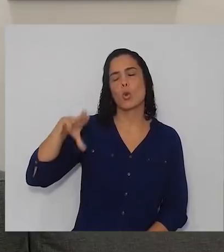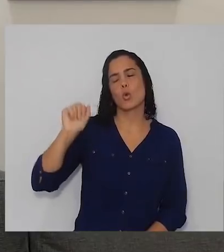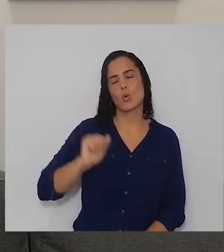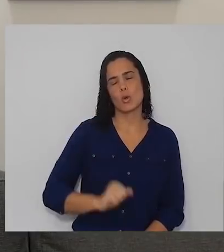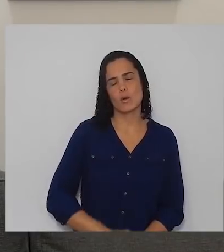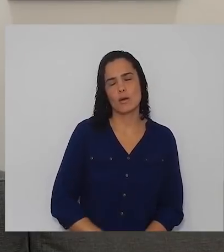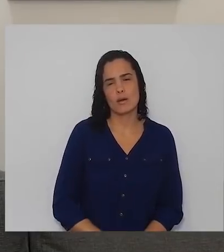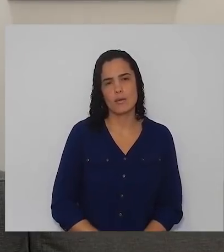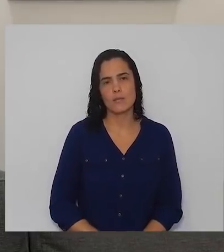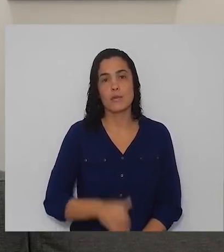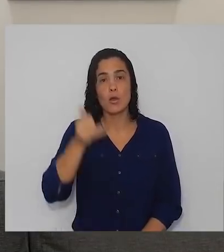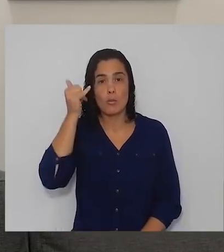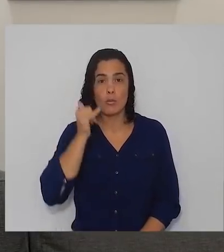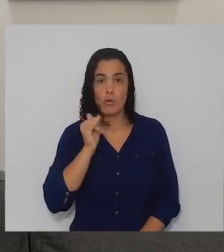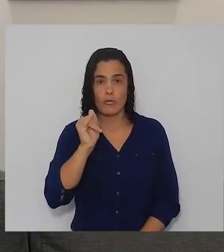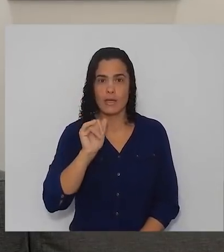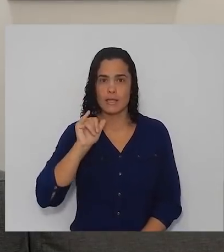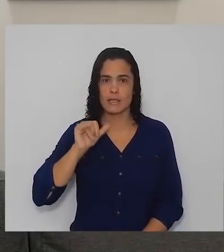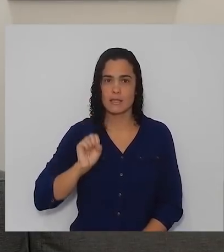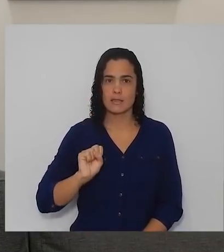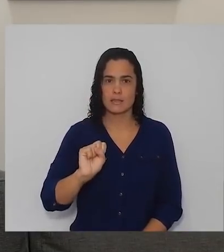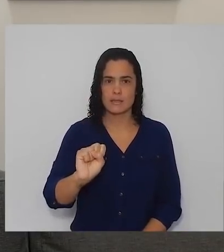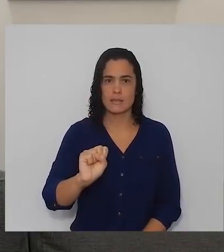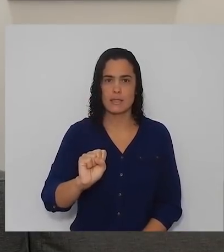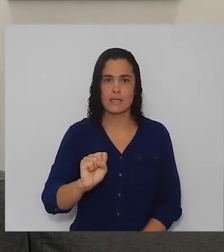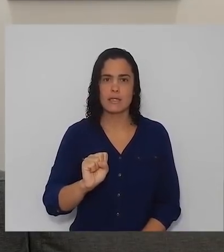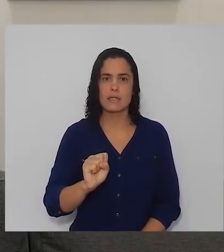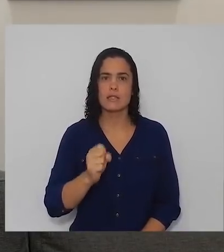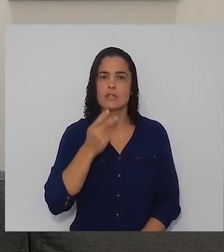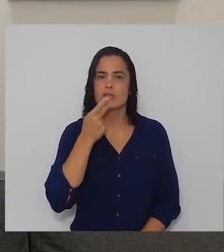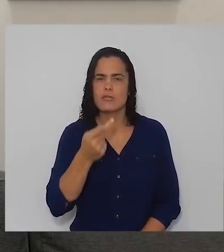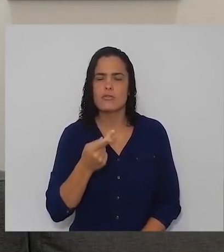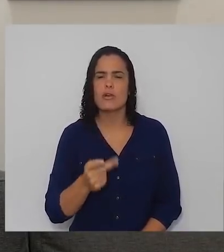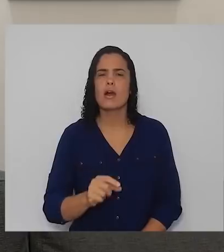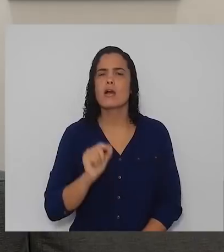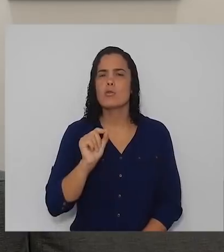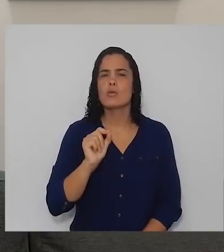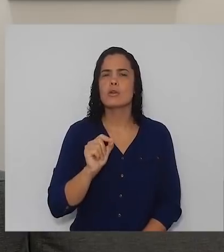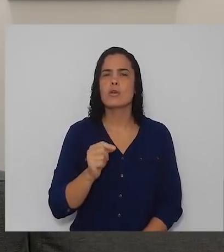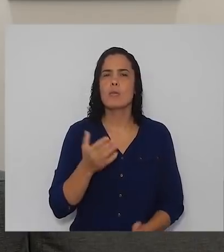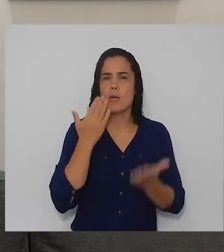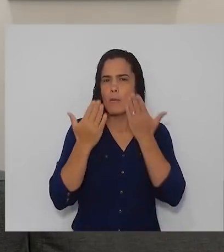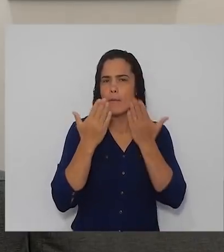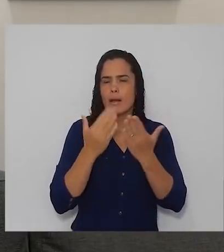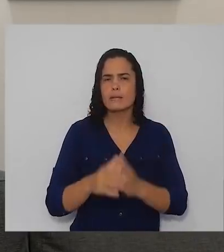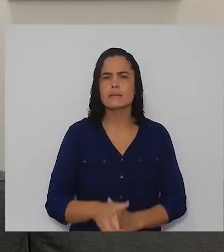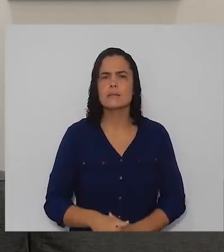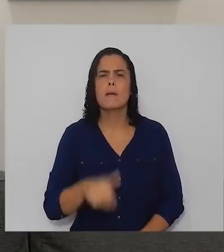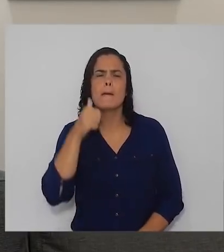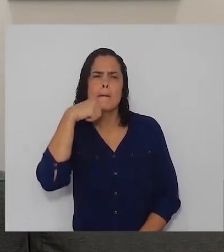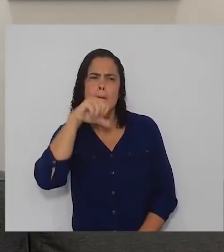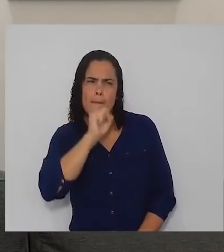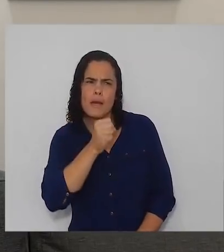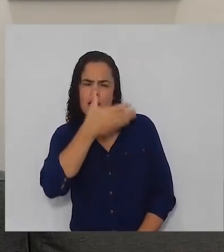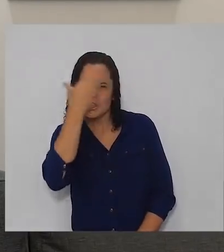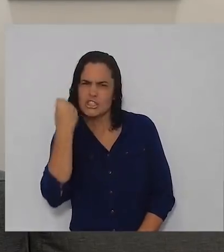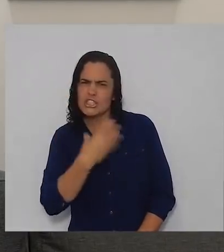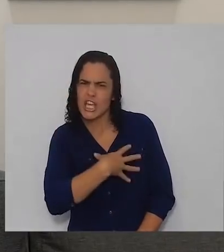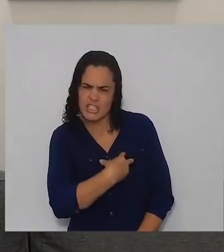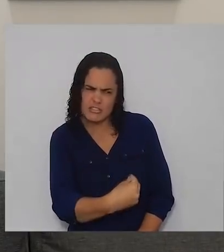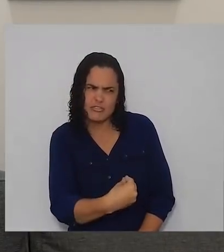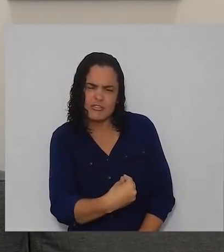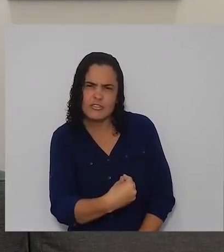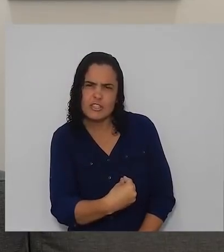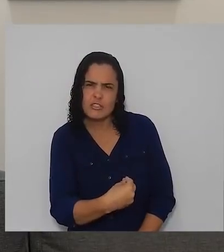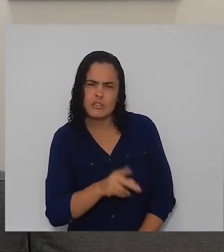nós. E o profeta Isaías, ele usa uma figura absurda. Ele diz, pode porventura uma mãe se esquecer dos